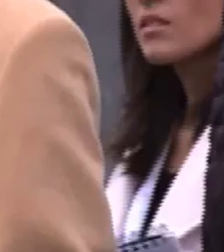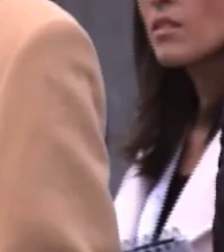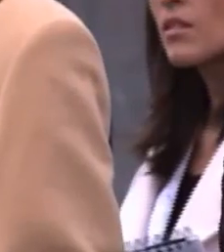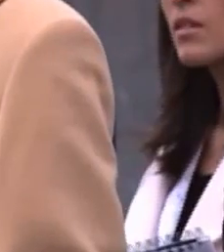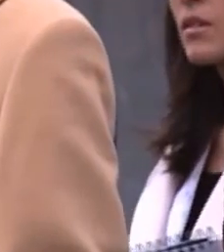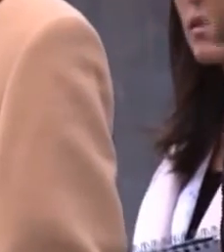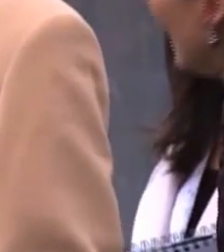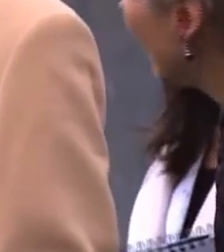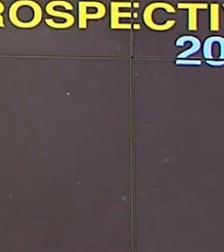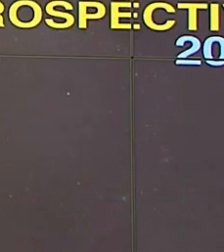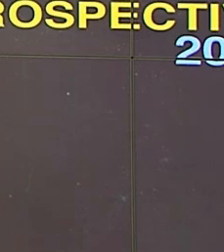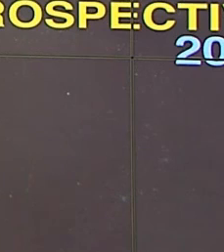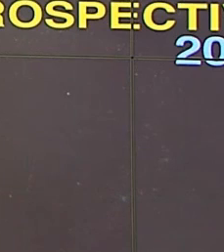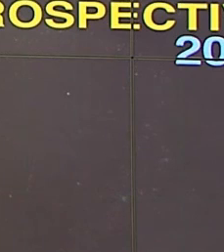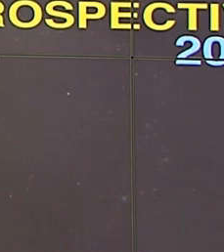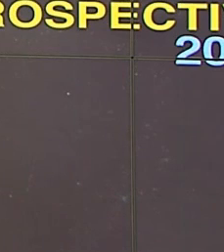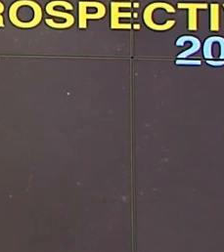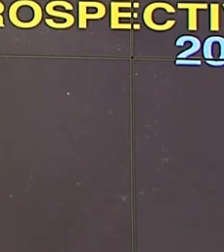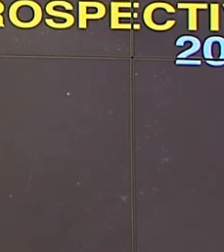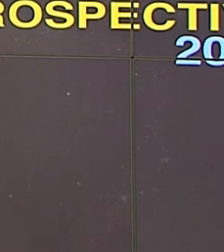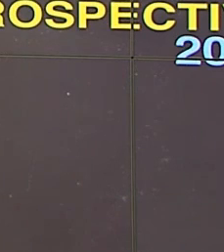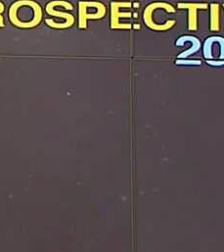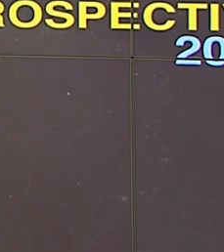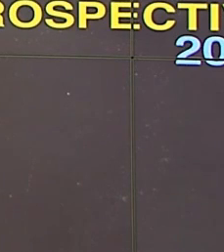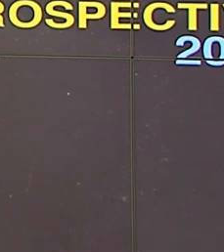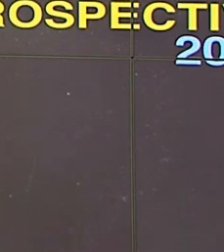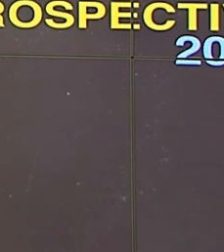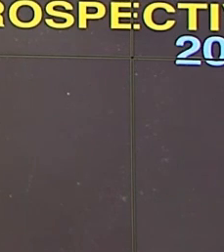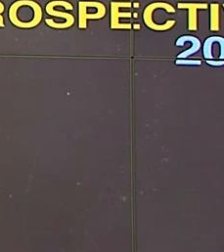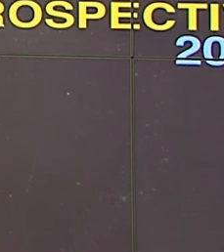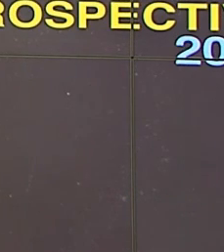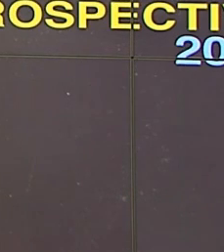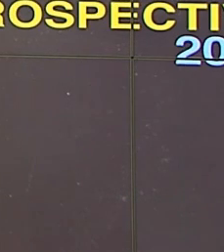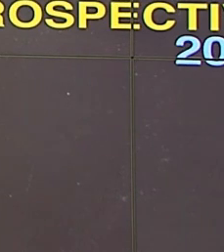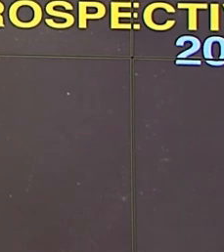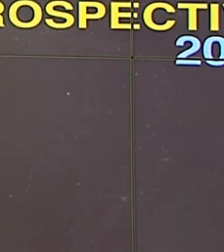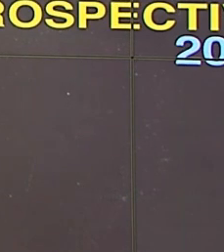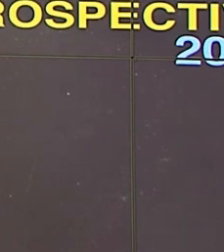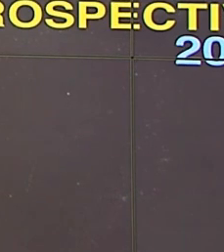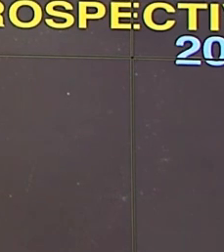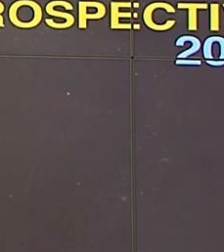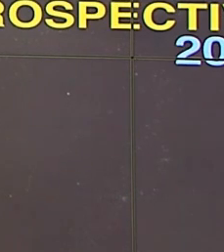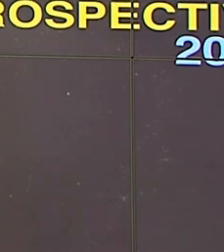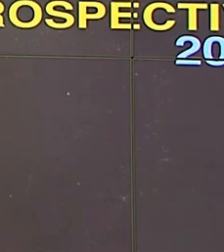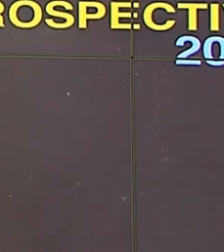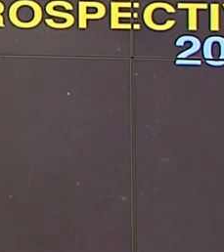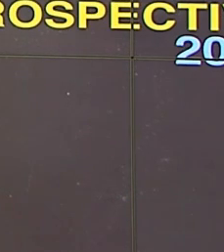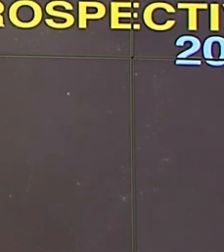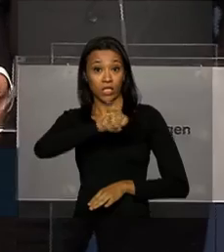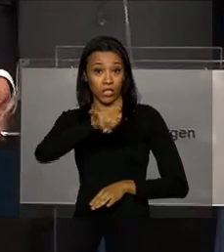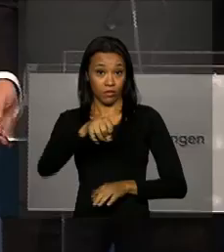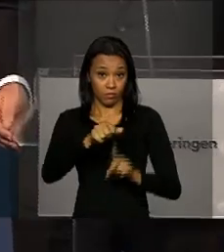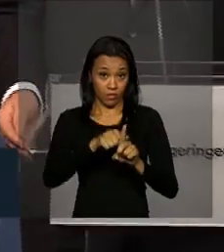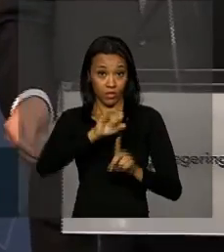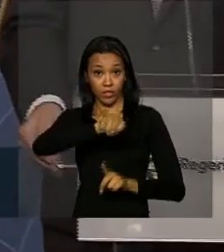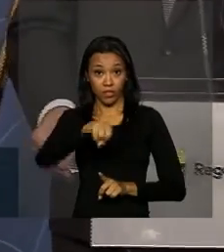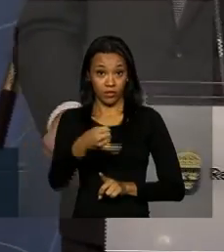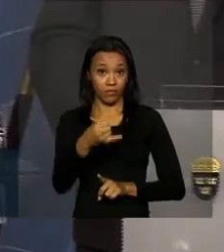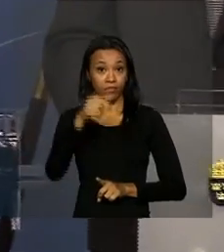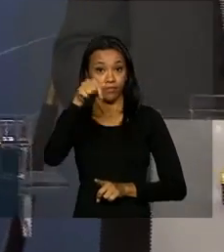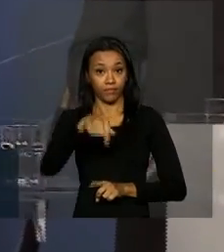e educação durante a visita a presidenta falou sobre a importância da parceria com o país europeu o